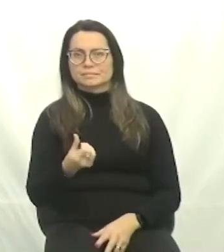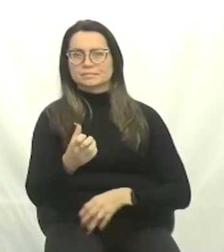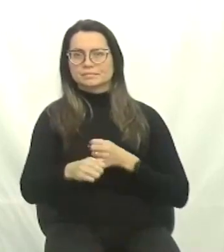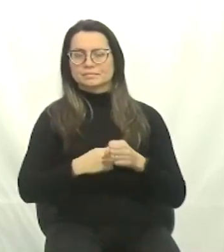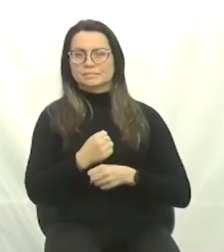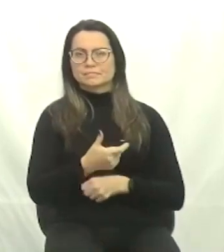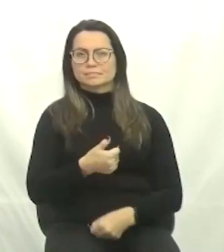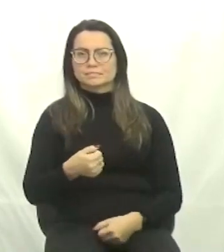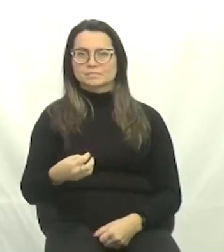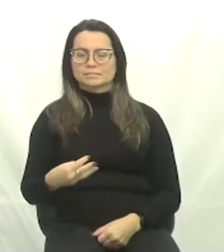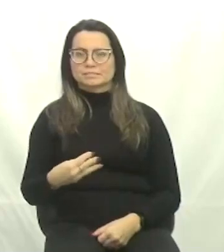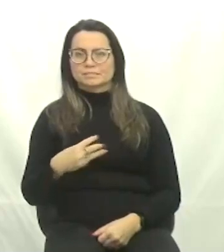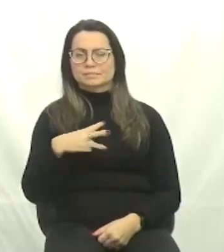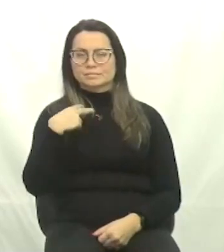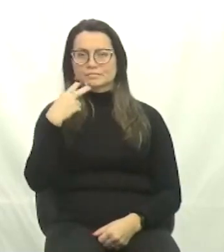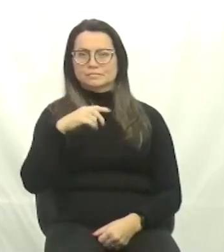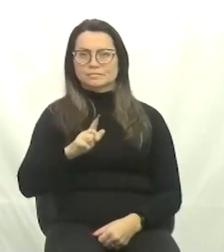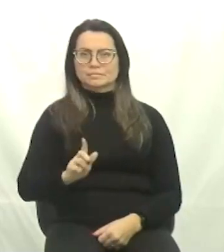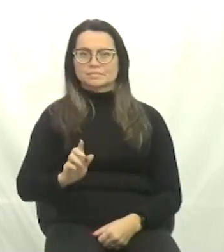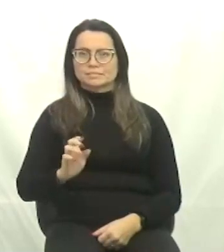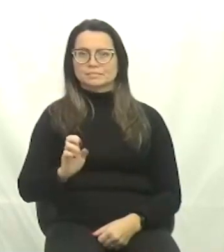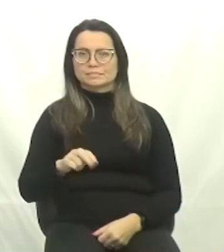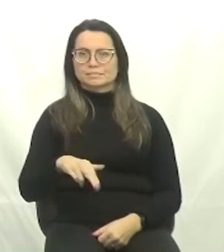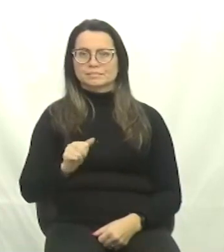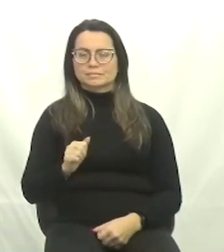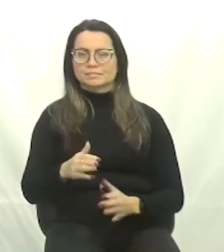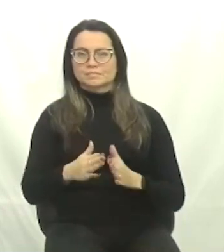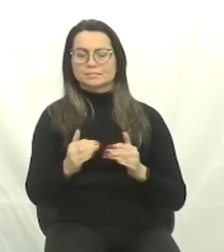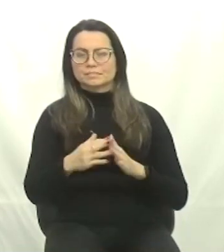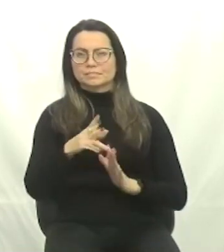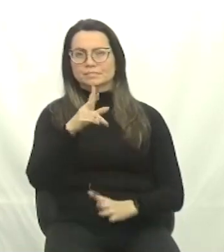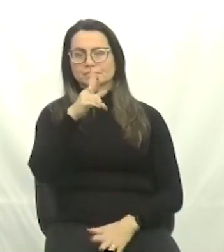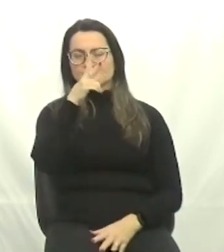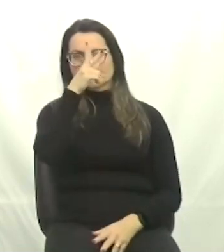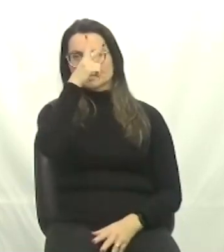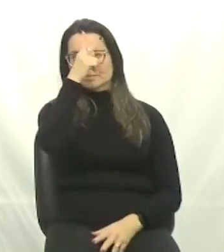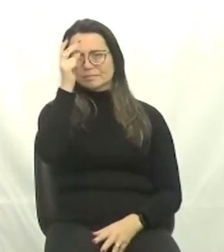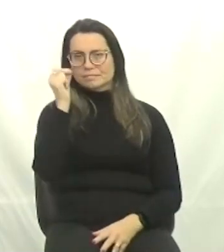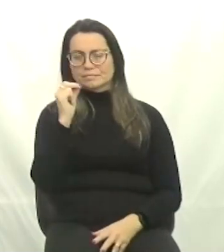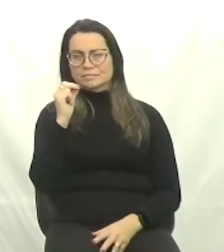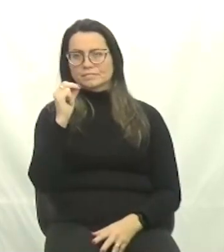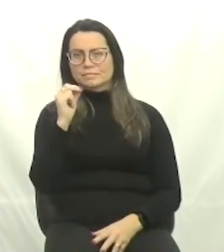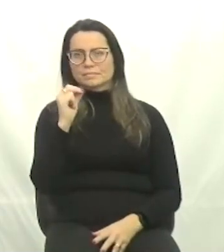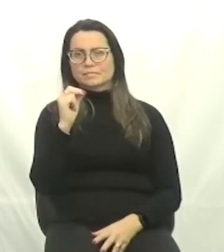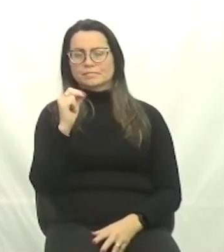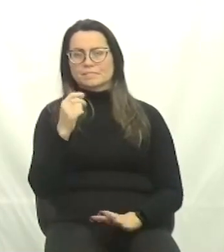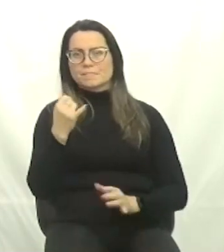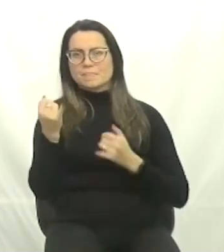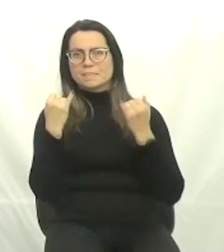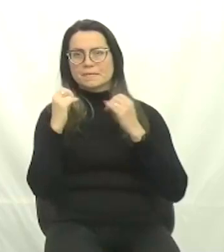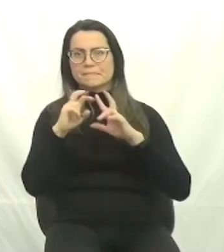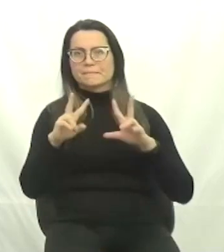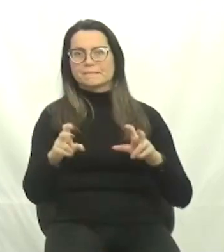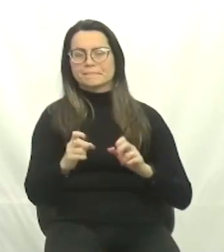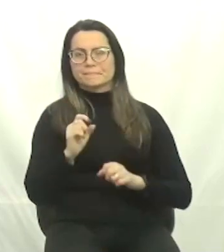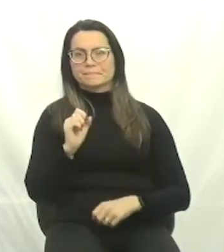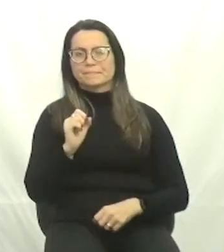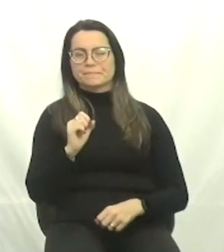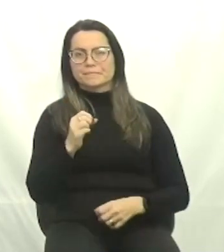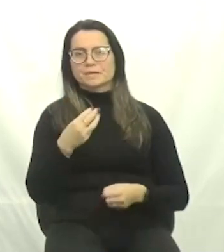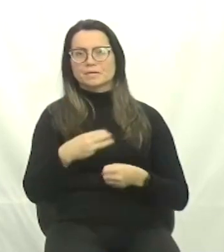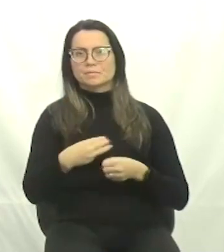356/2023, autora Giovana Vito Mondardo. Envio de expediente ao chefe do Poder Executivo Municipal para que informe se o município